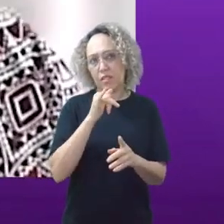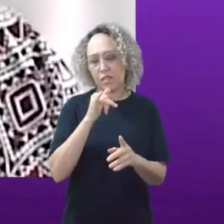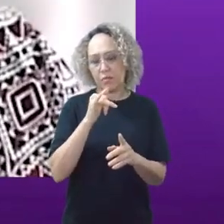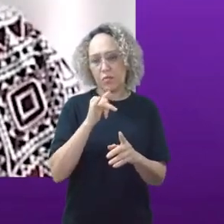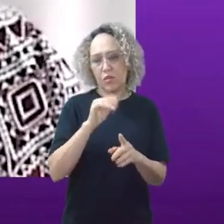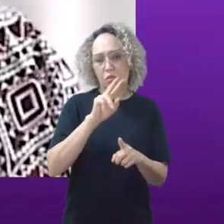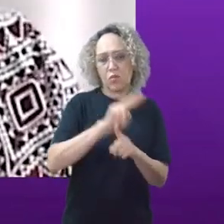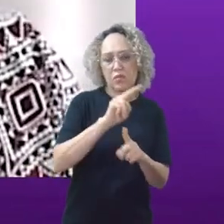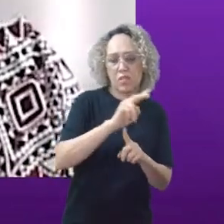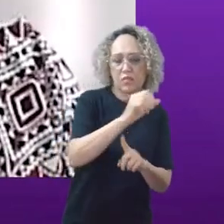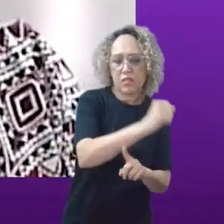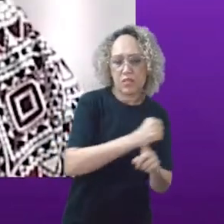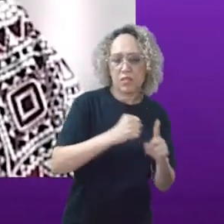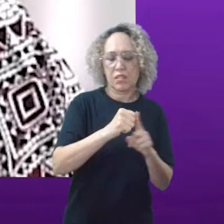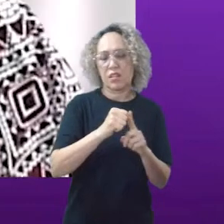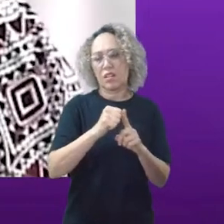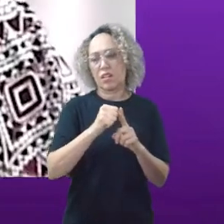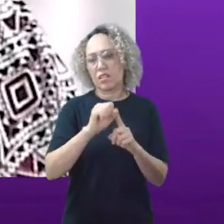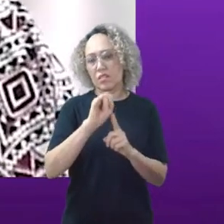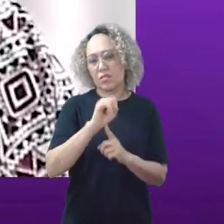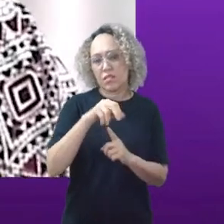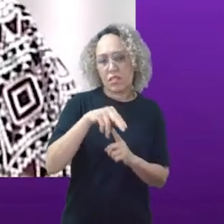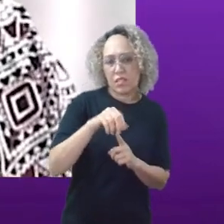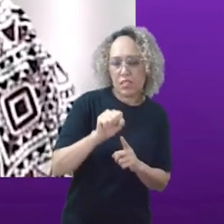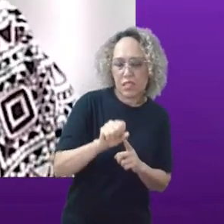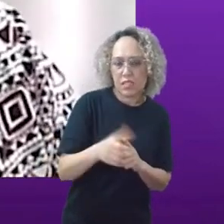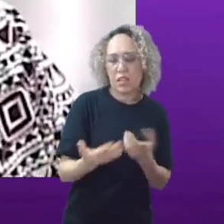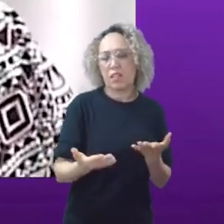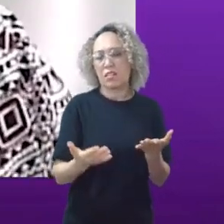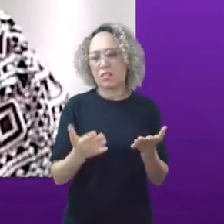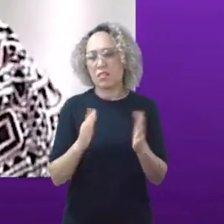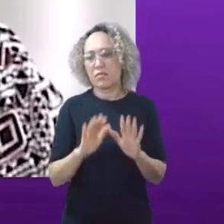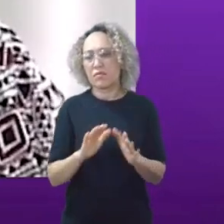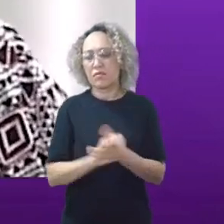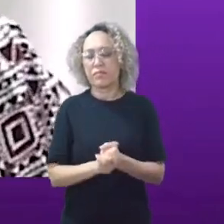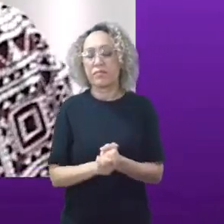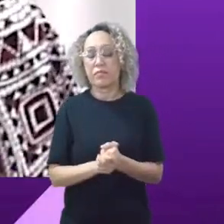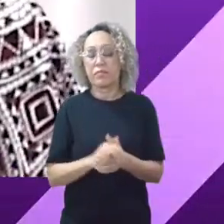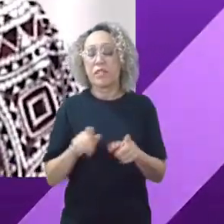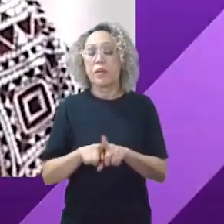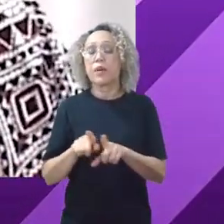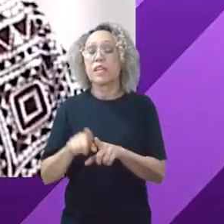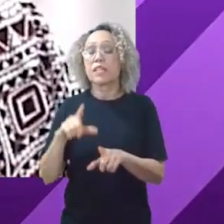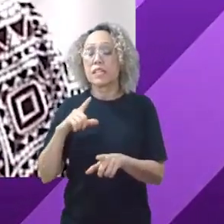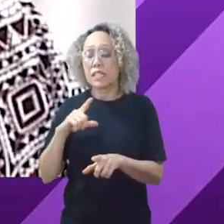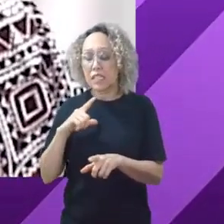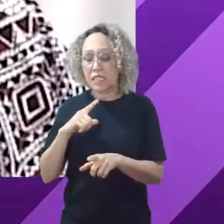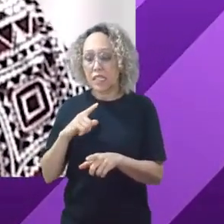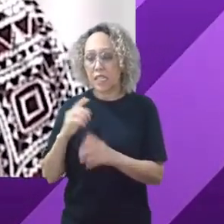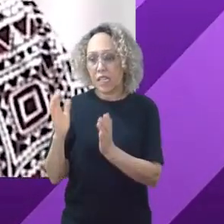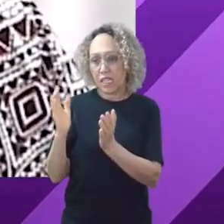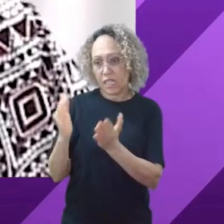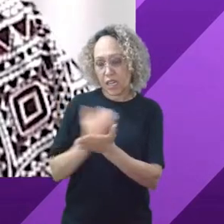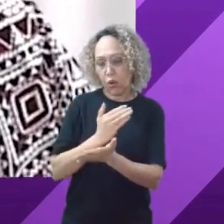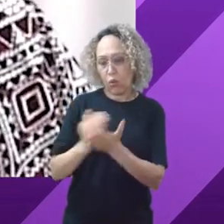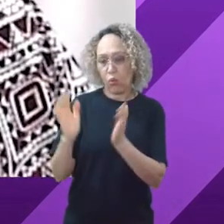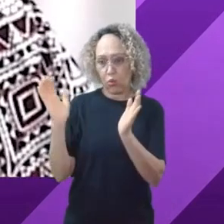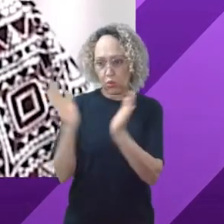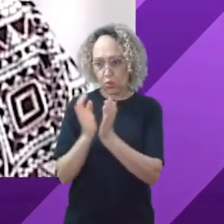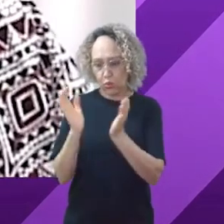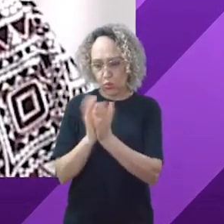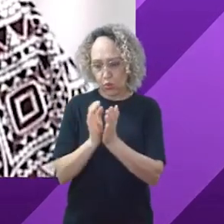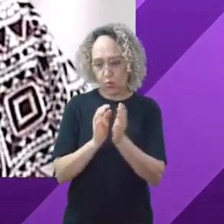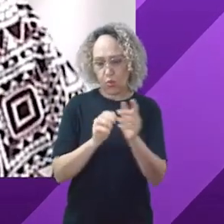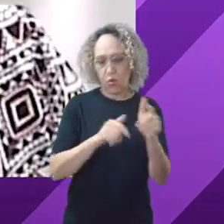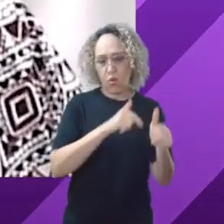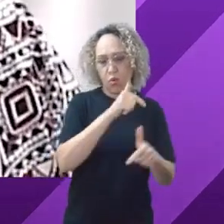brilhante desse processo, que está dentro dos terceirizados. Mesmo entre os ocupados, as